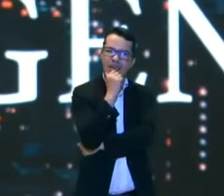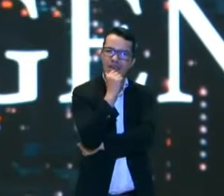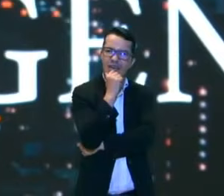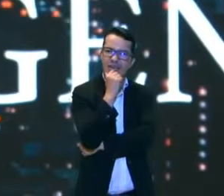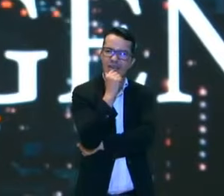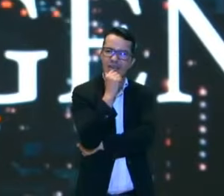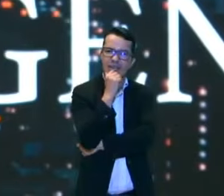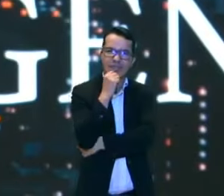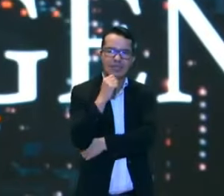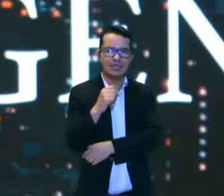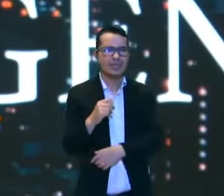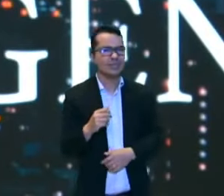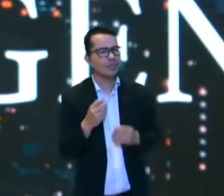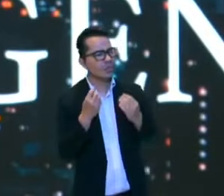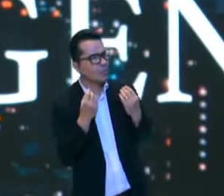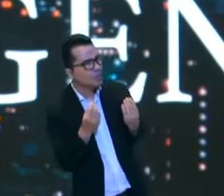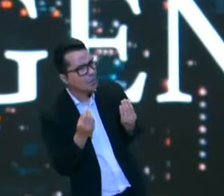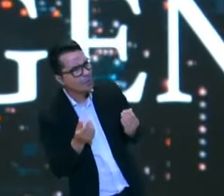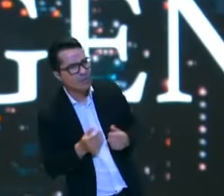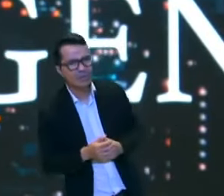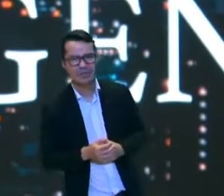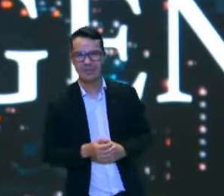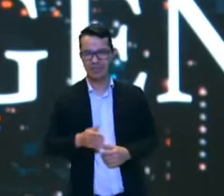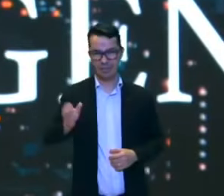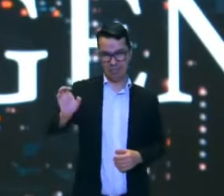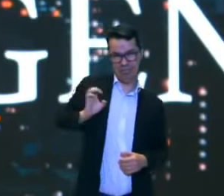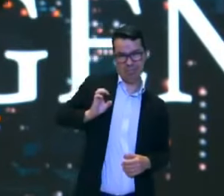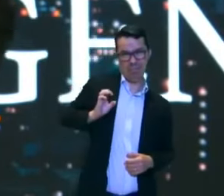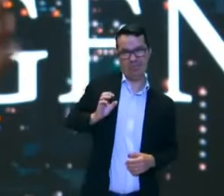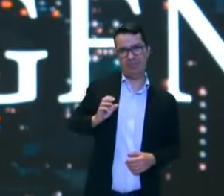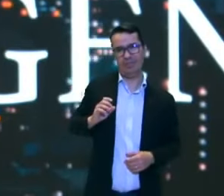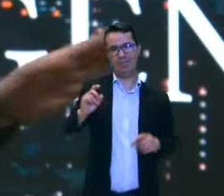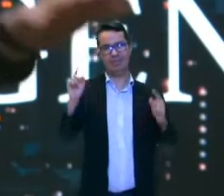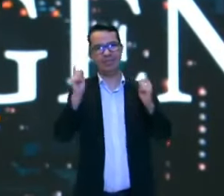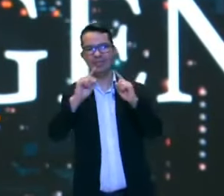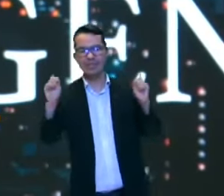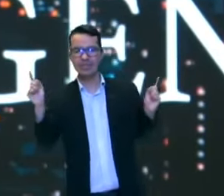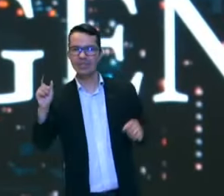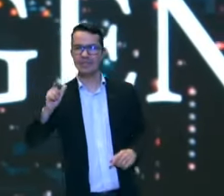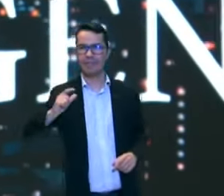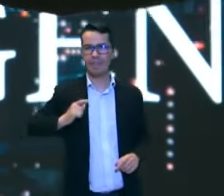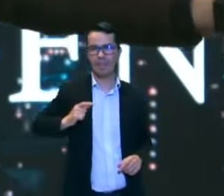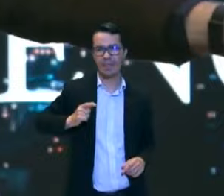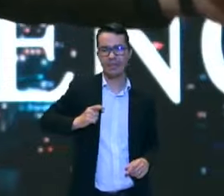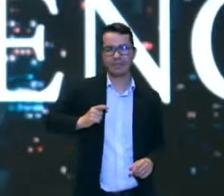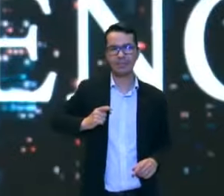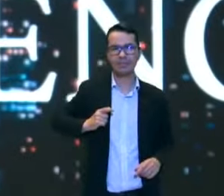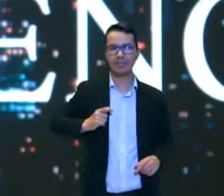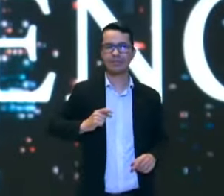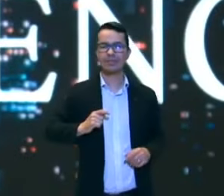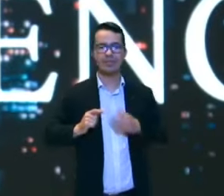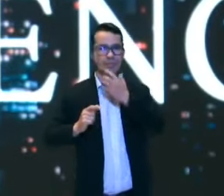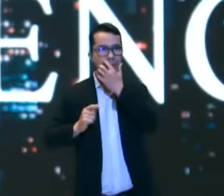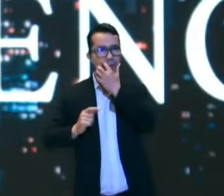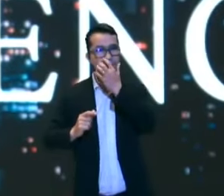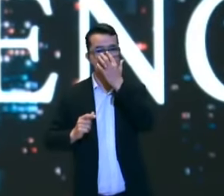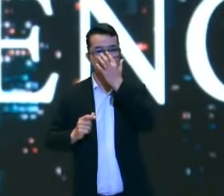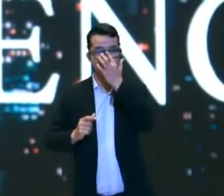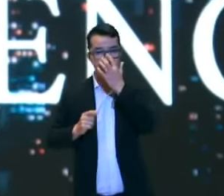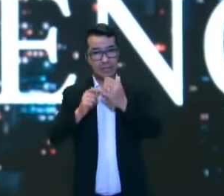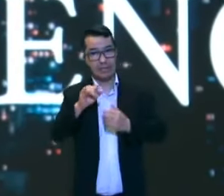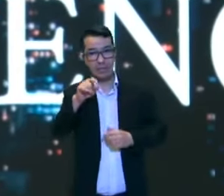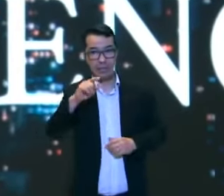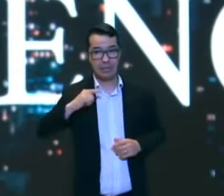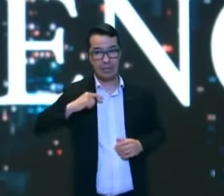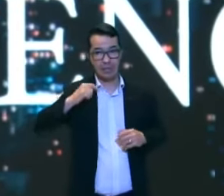para reparar o dano que um touro fazia num escravo. Você tinha uma fazenda vizinha, ele ia lá, ou machucava